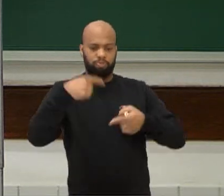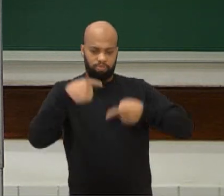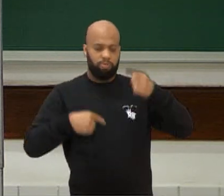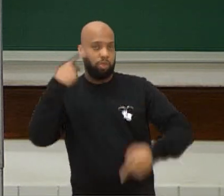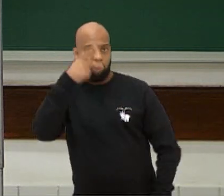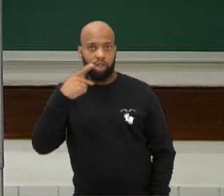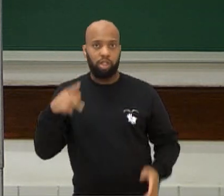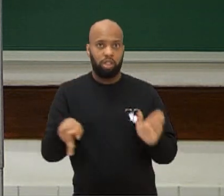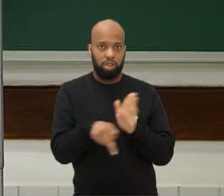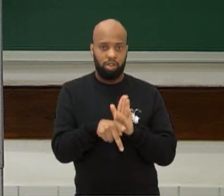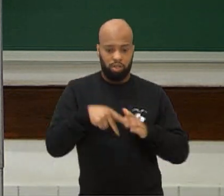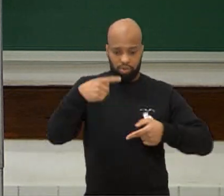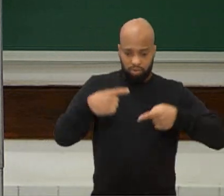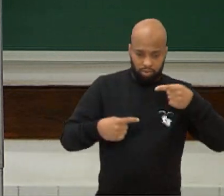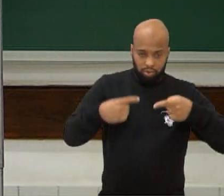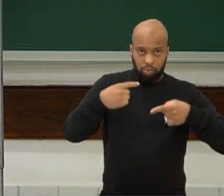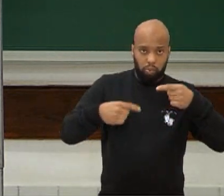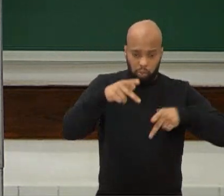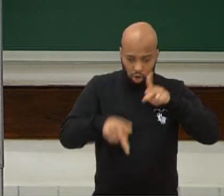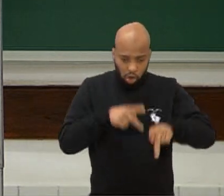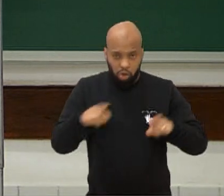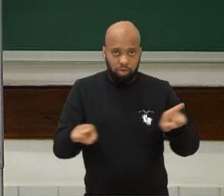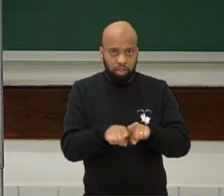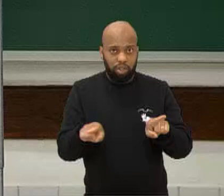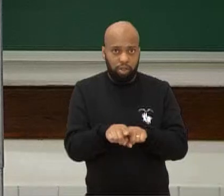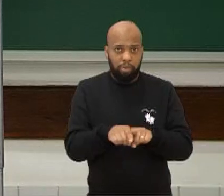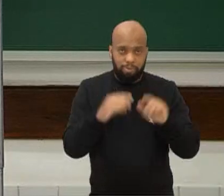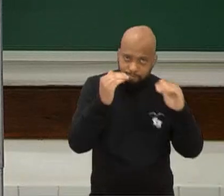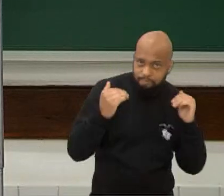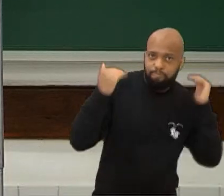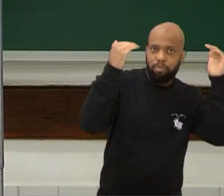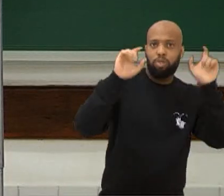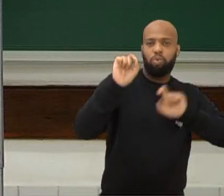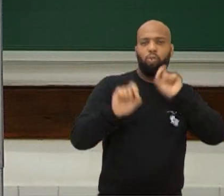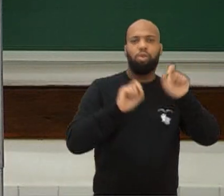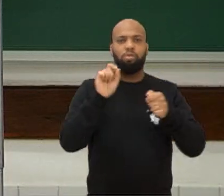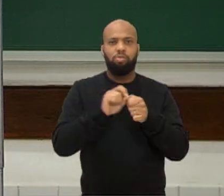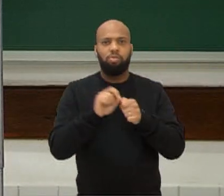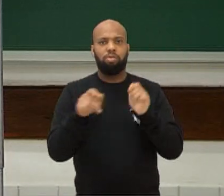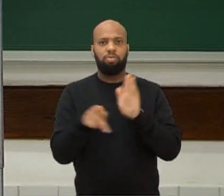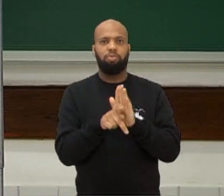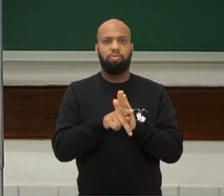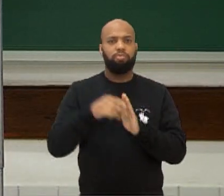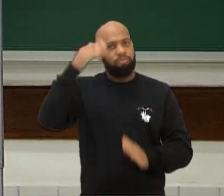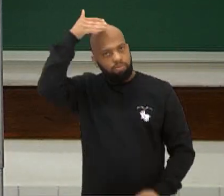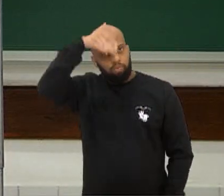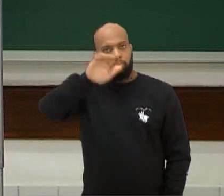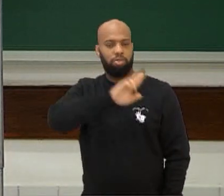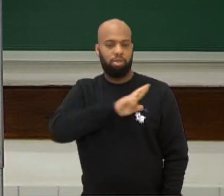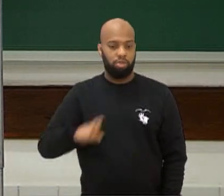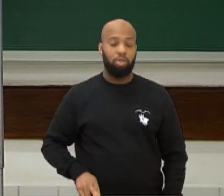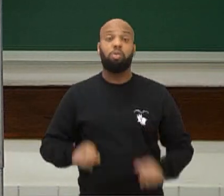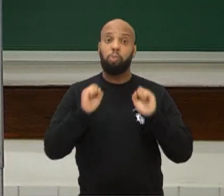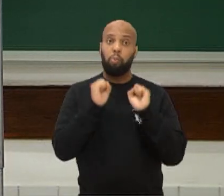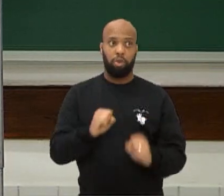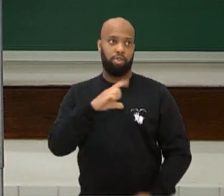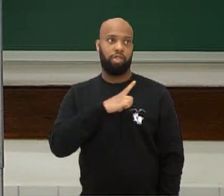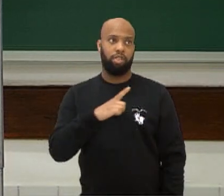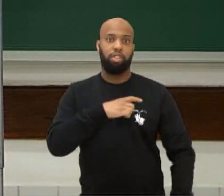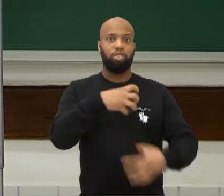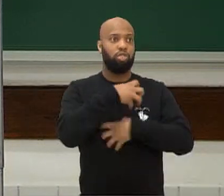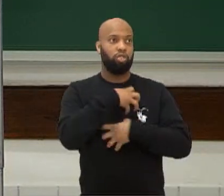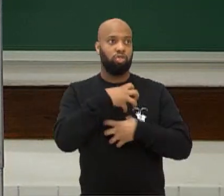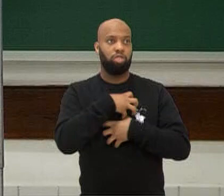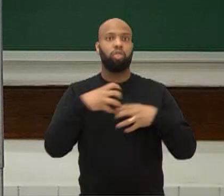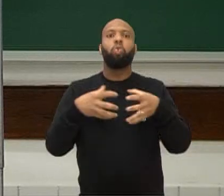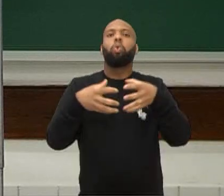o povo e os grandes é aquilo que vai fazer com que uma república realmente possa se estabelecer de uma